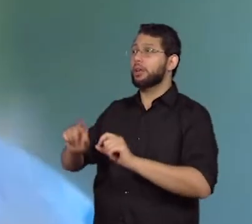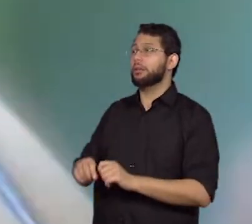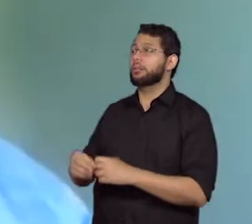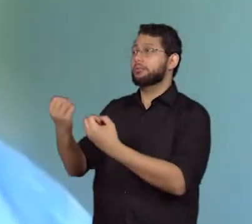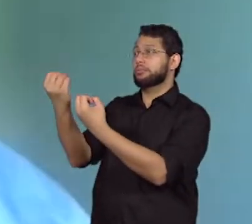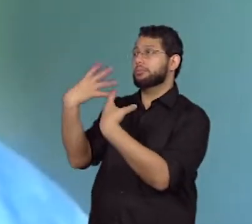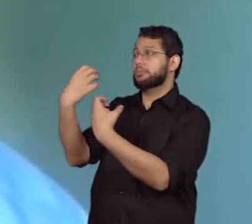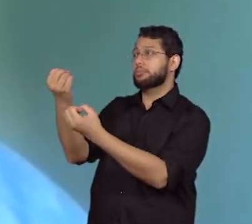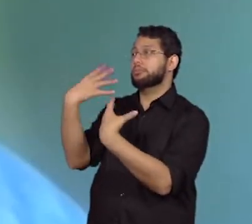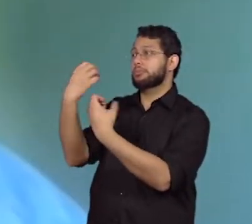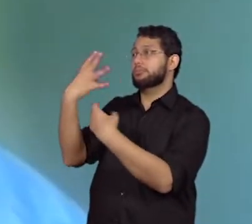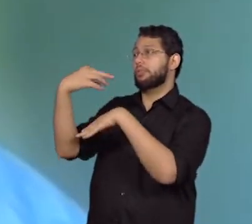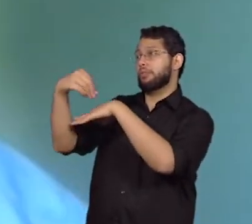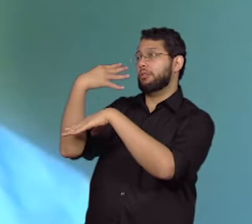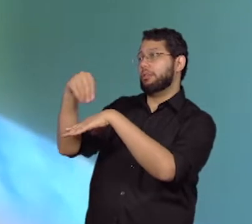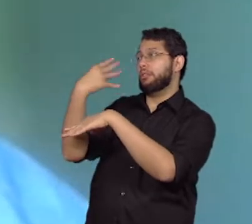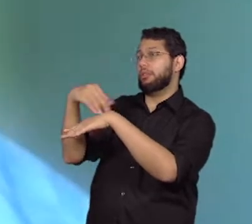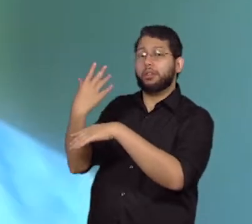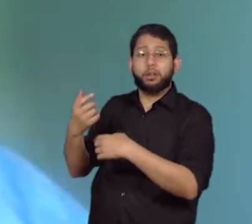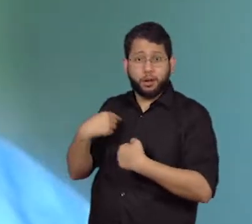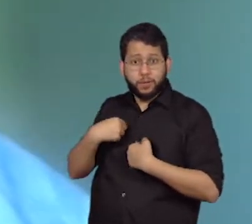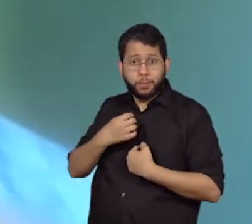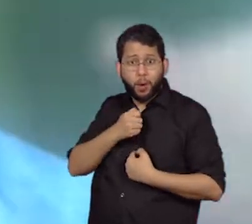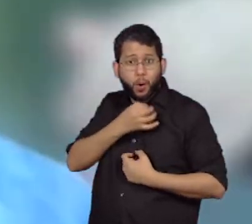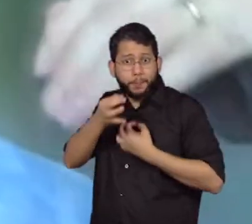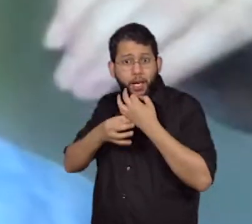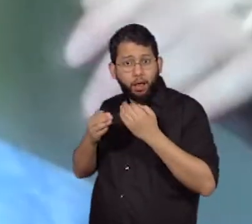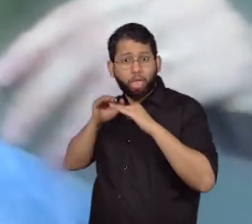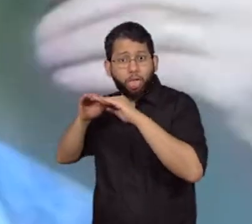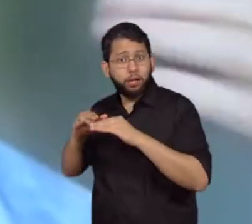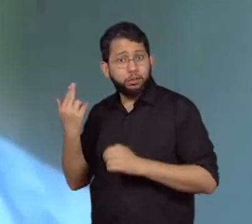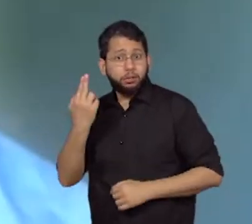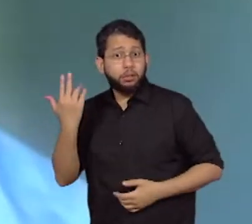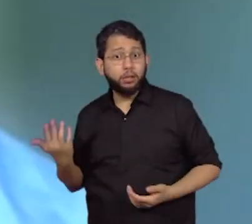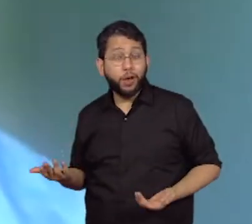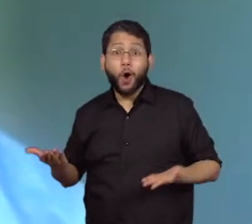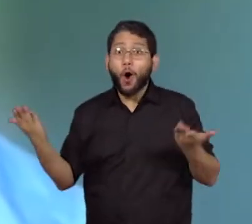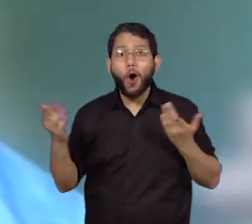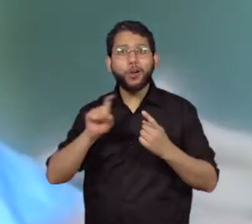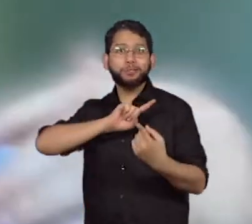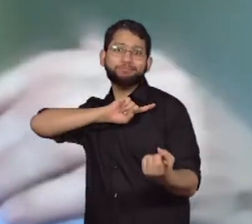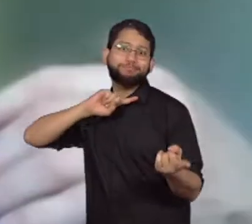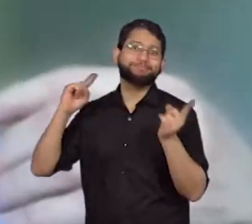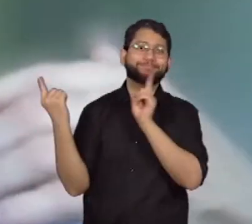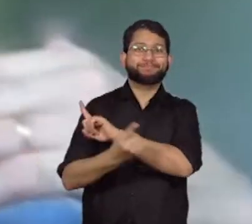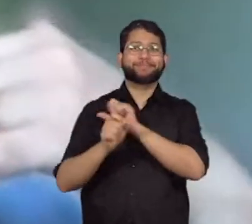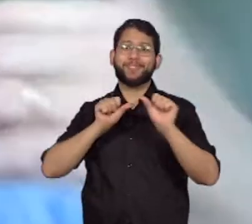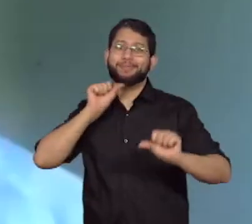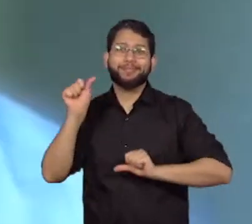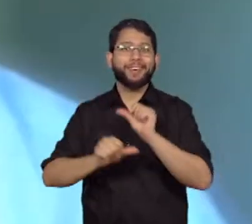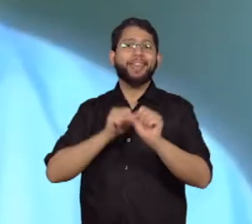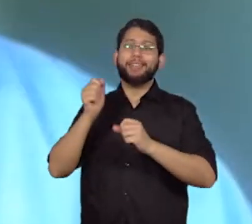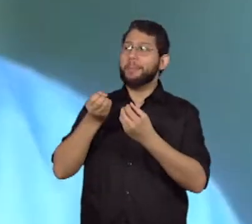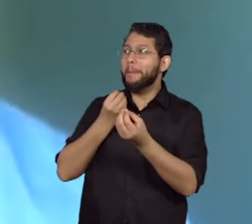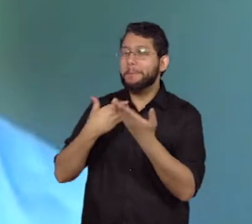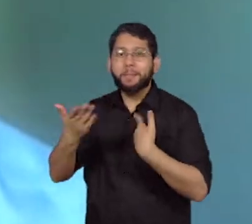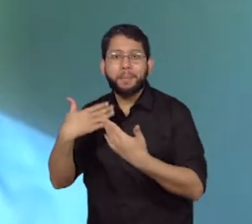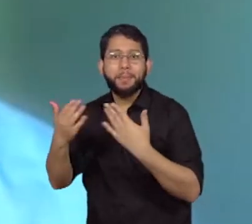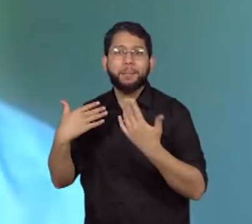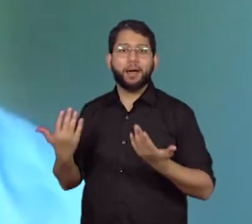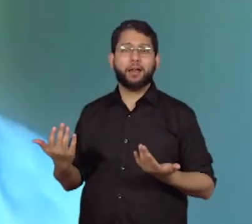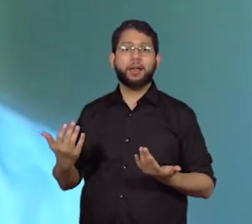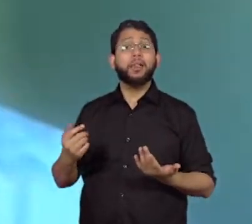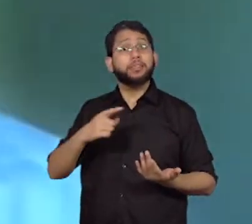aquilo. Hoje em dia não é mais assim. Tem muita fonte, tem muito lugar para buscar informação, tem muito software que